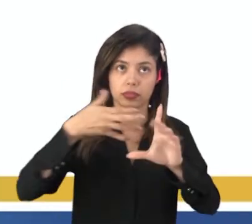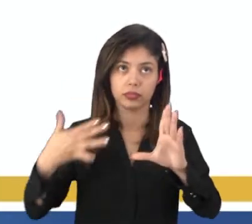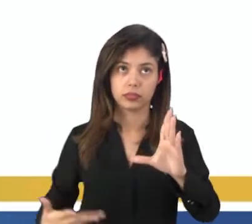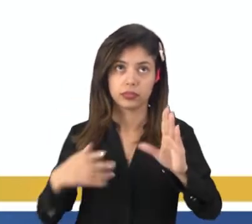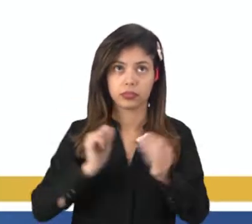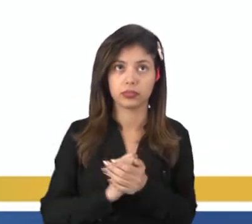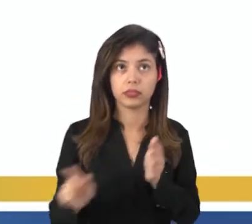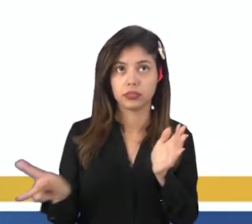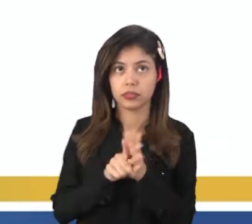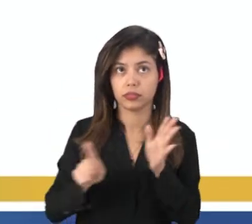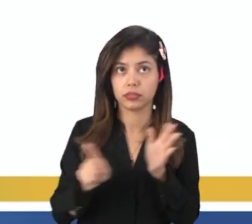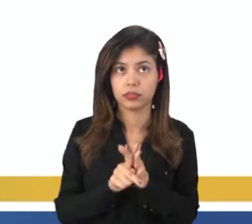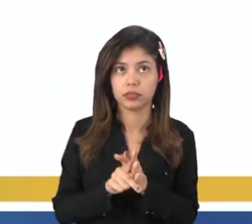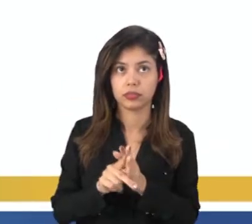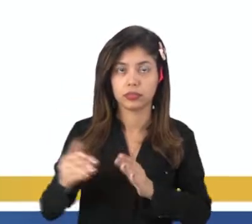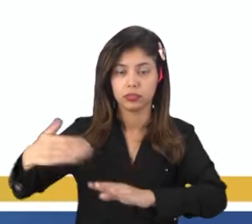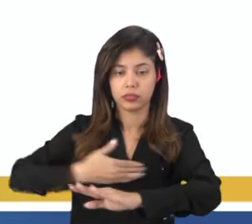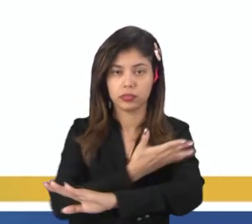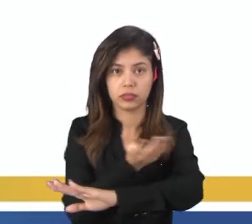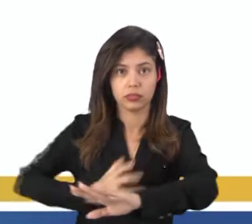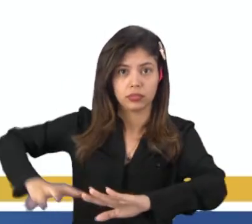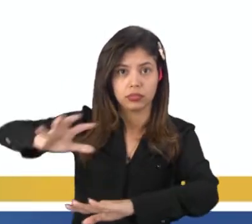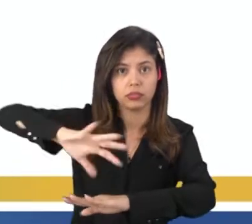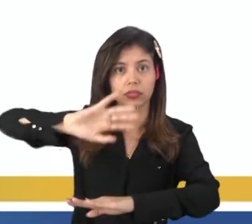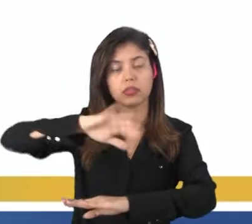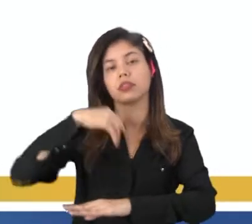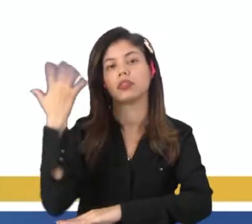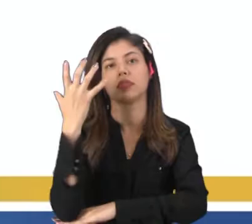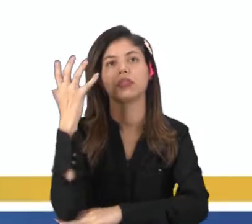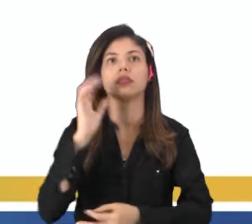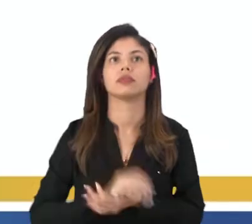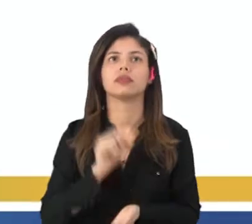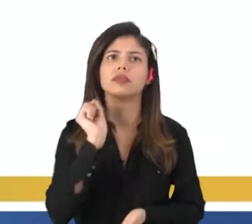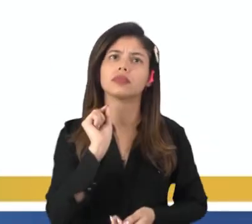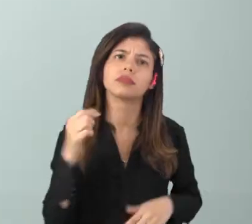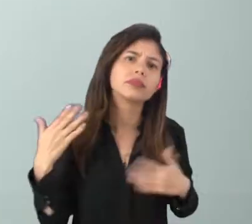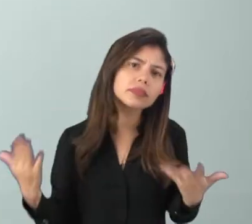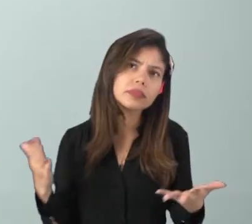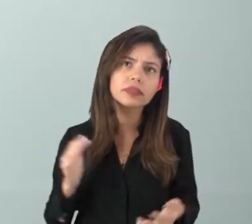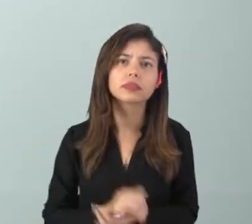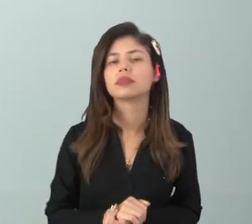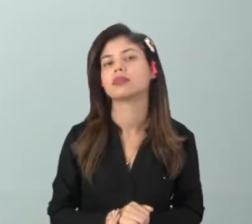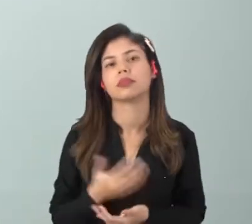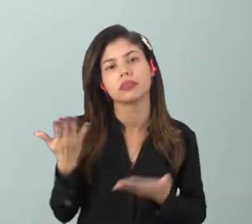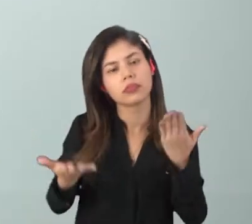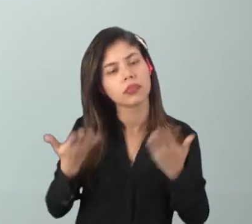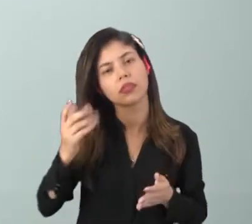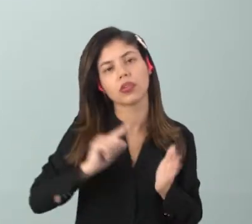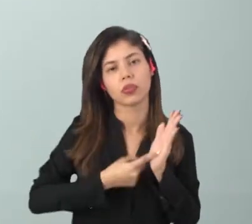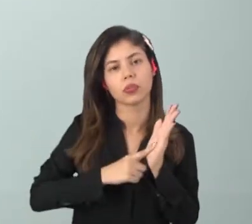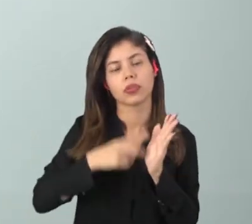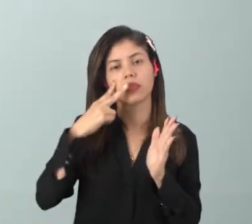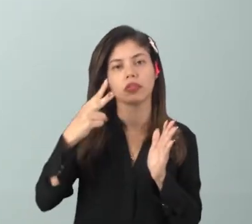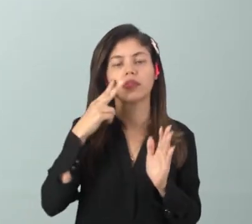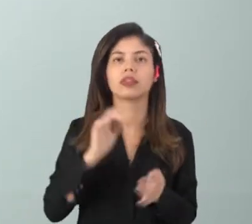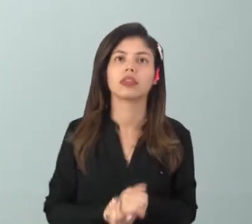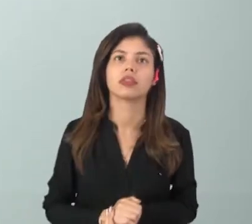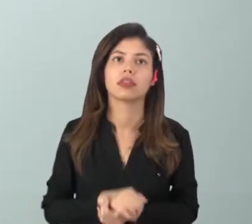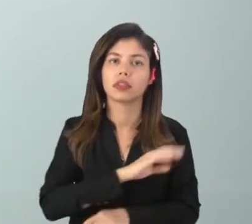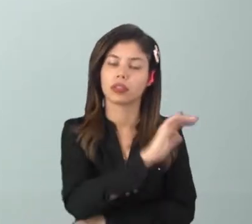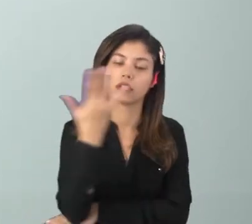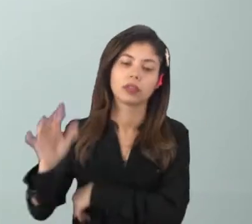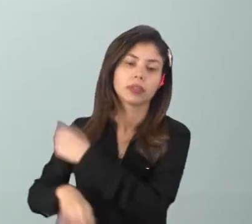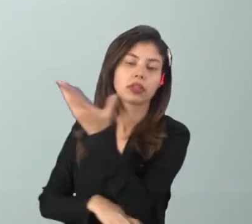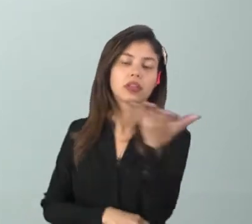das espécies e do próprio ecossistema em si, tá? Então, o que é um ecossistema, equilibrado do ponto de vista ambiental,